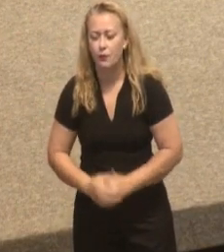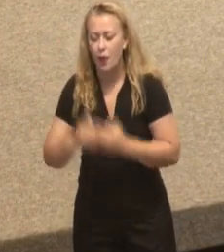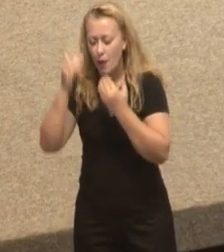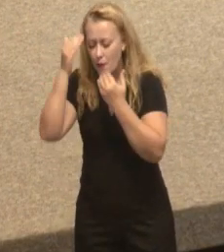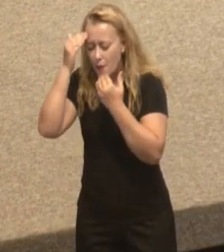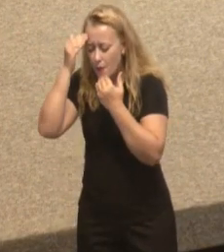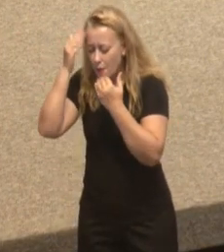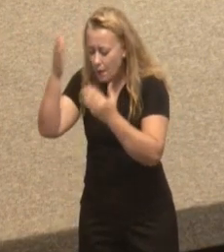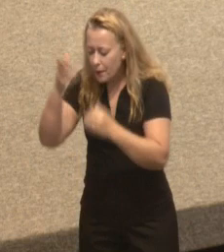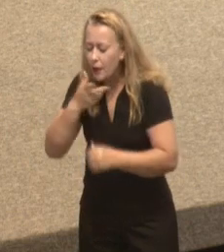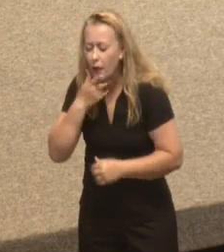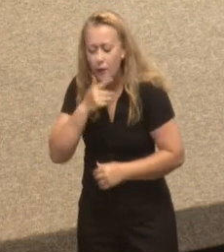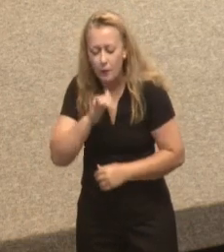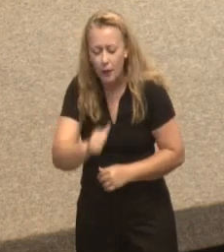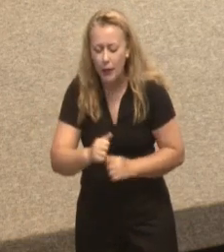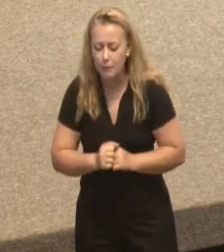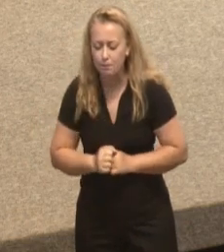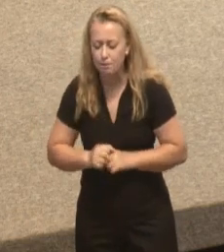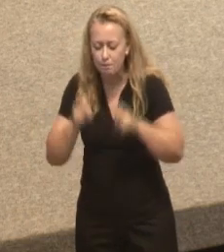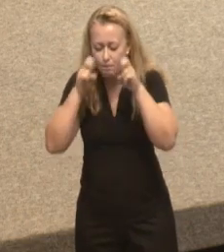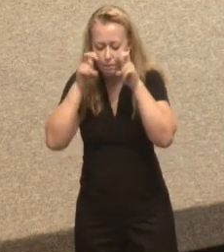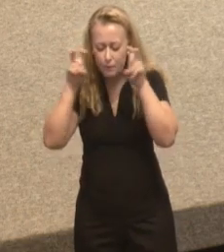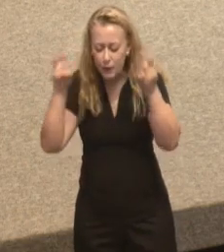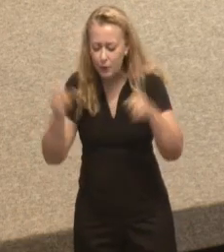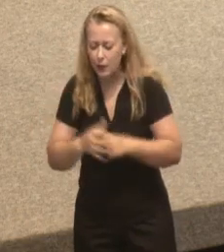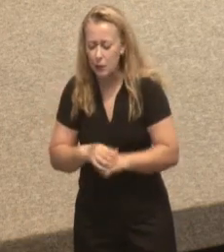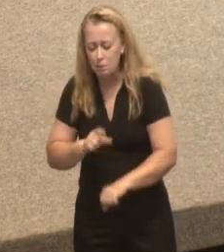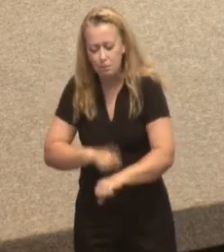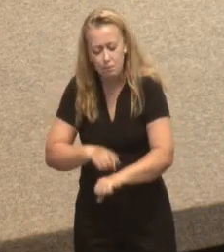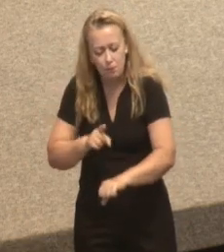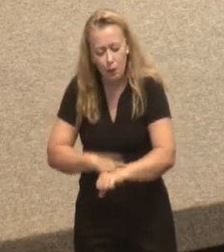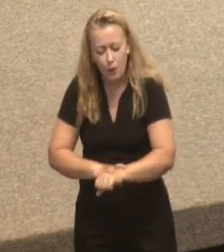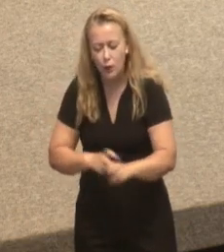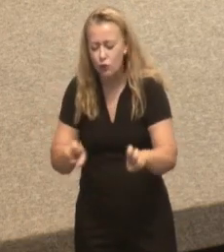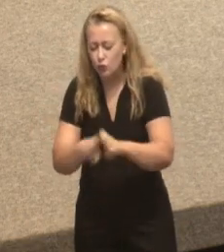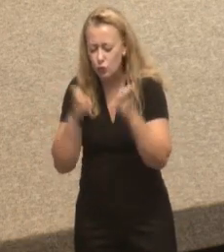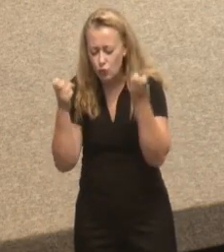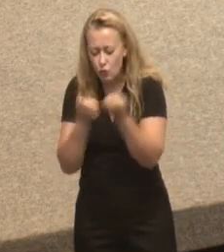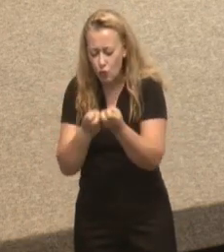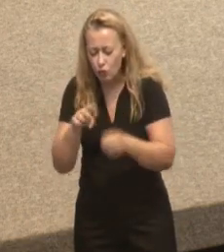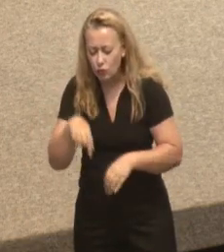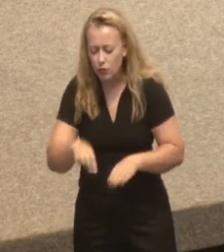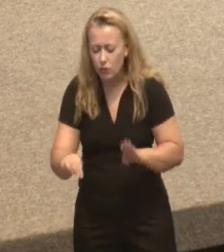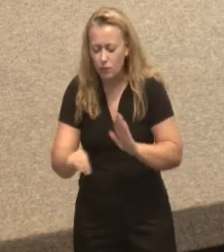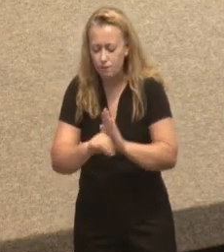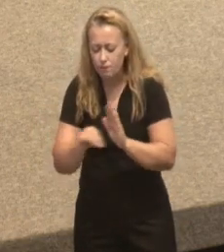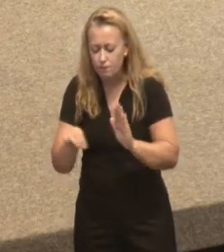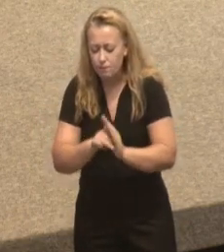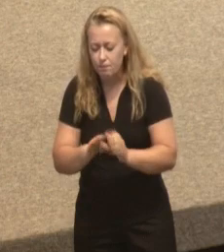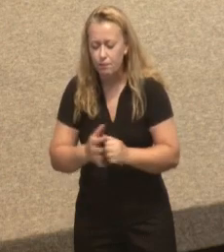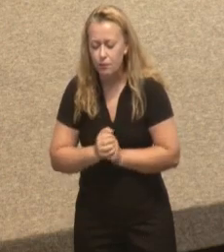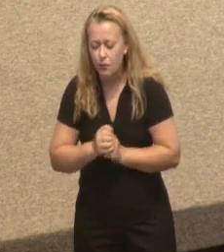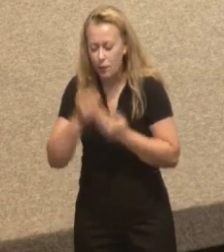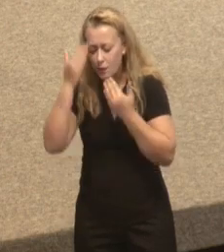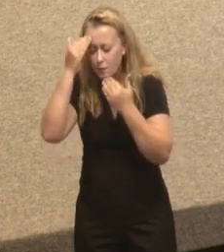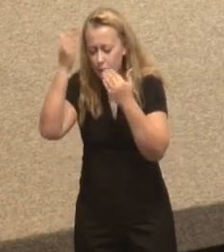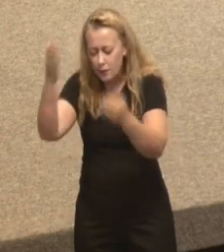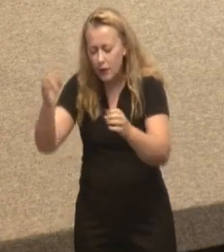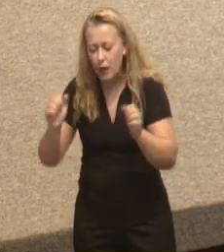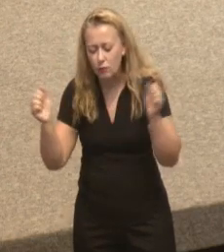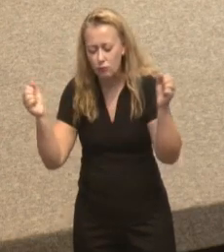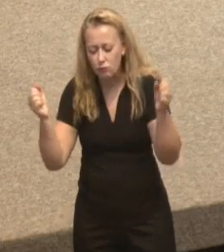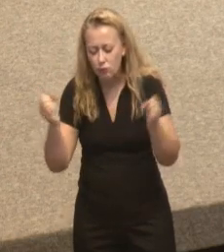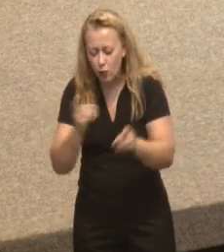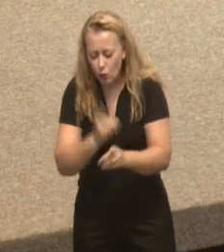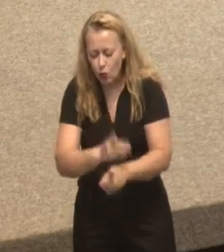Obrigado, Pai, por esta manhã. Obrigado por este momento de culto da Tua igreja. Muito obrigado porque aqui nos